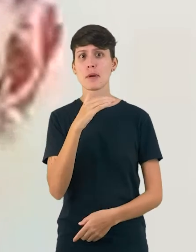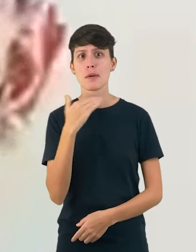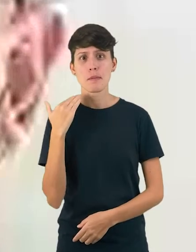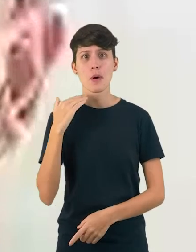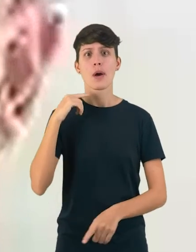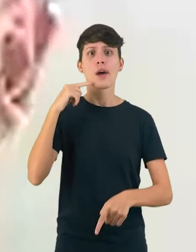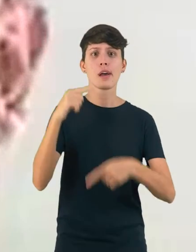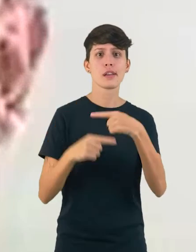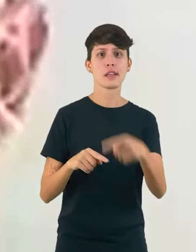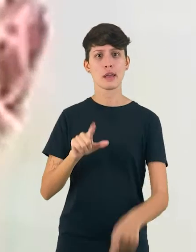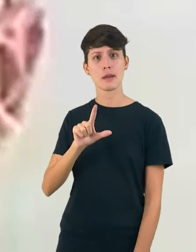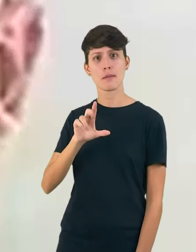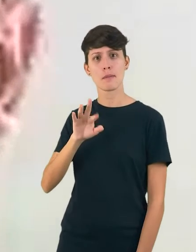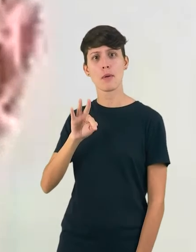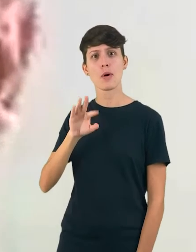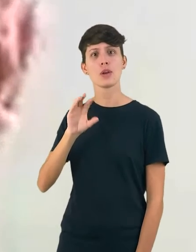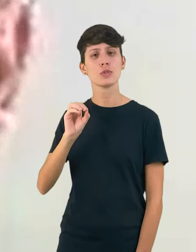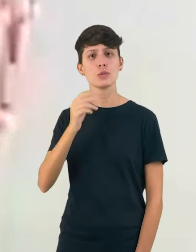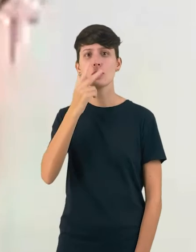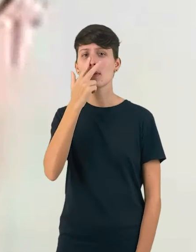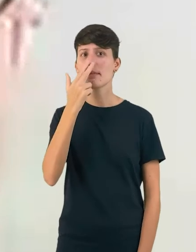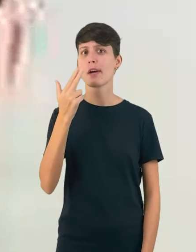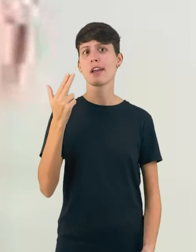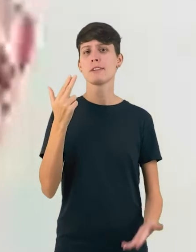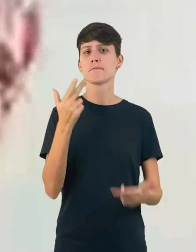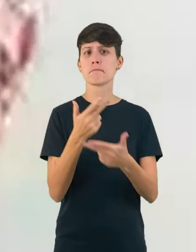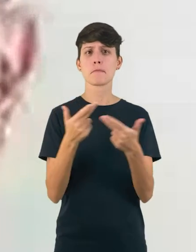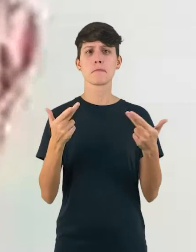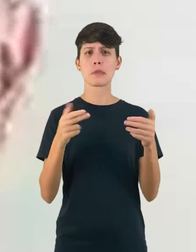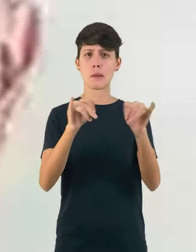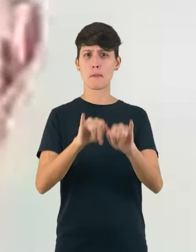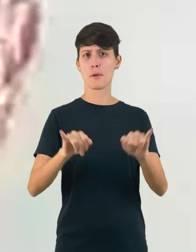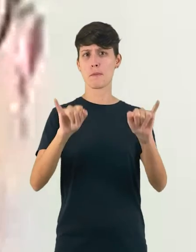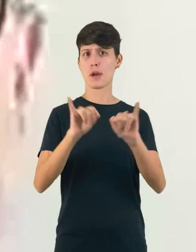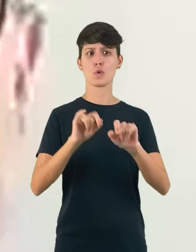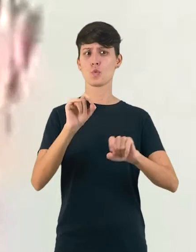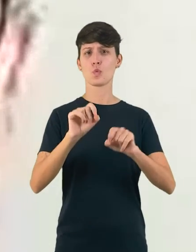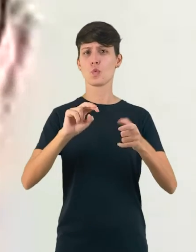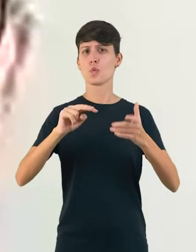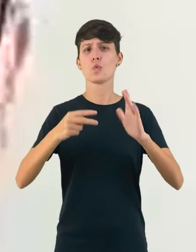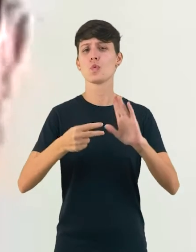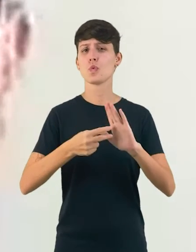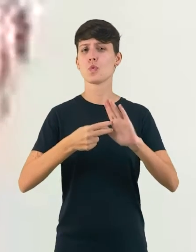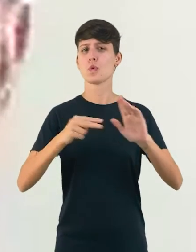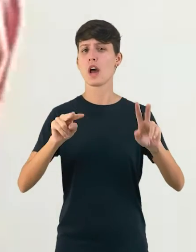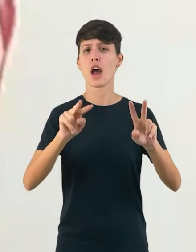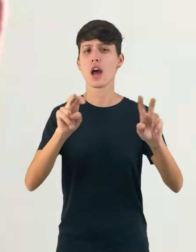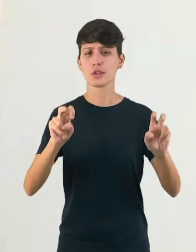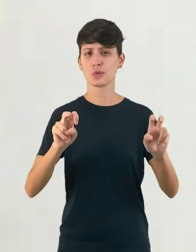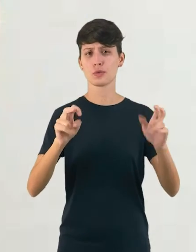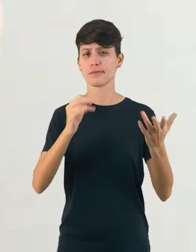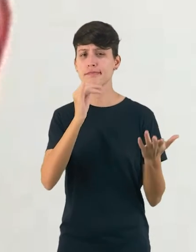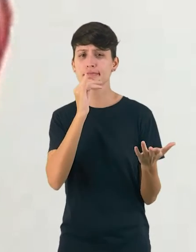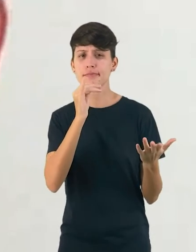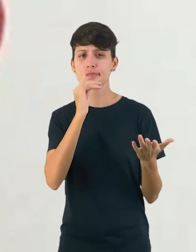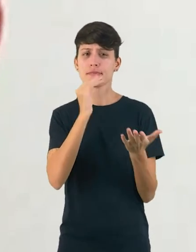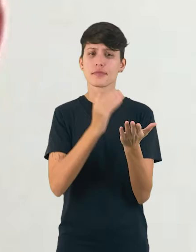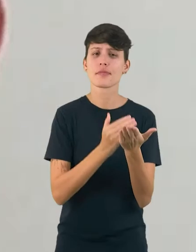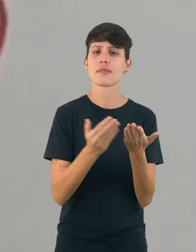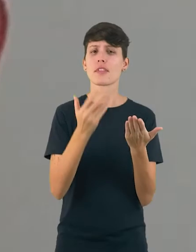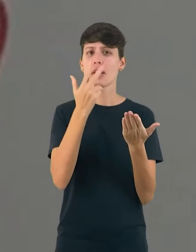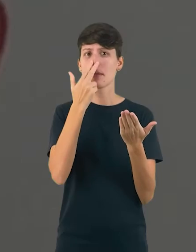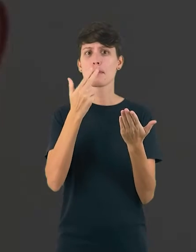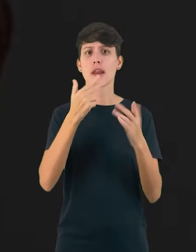bastante polêmicos, como a morte e o luto, na esfera de um assunto extremamente banal. E a banalidade